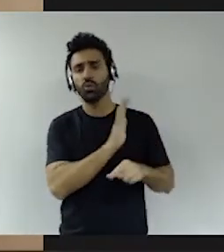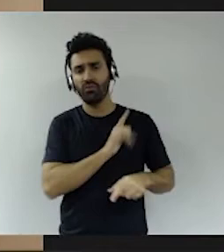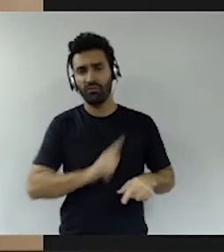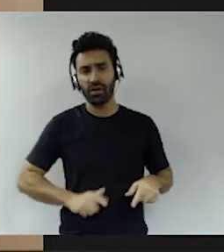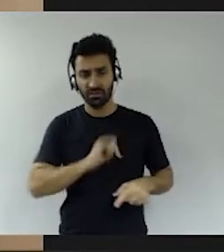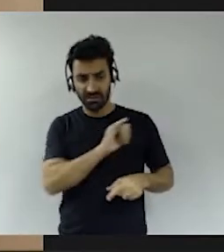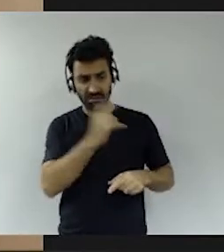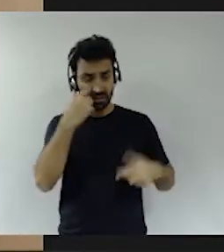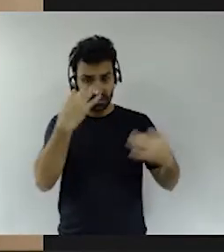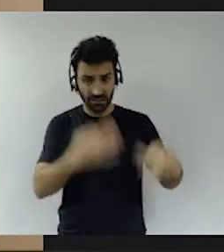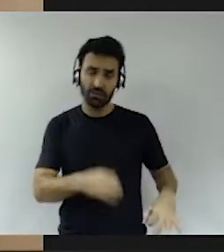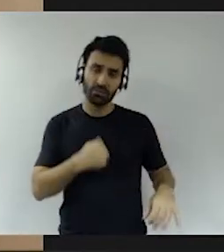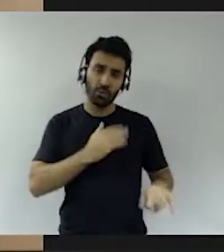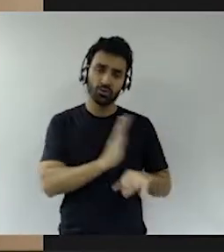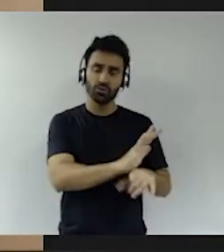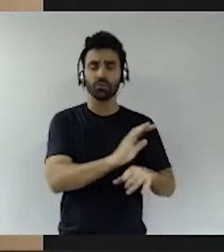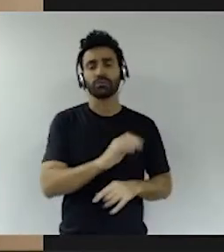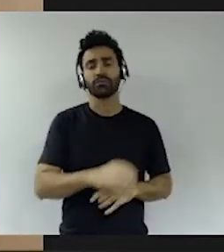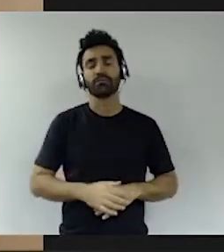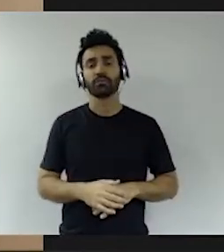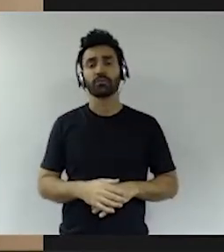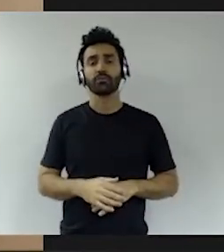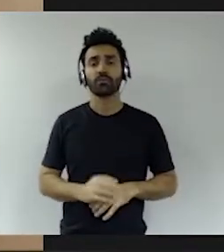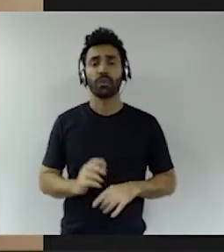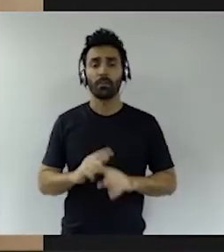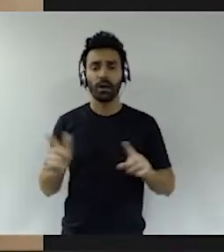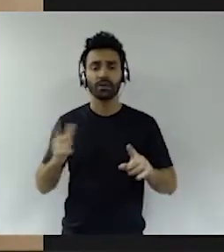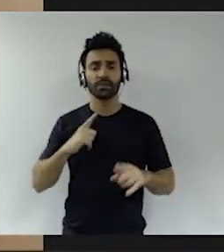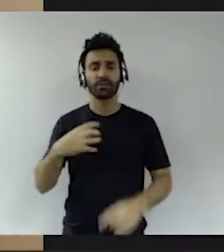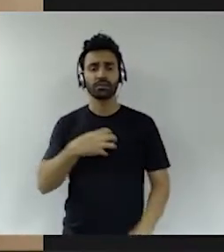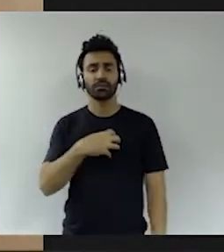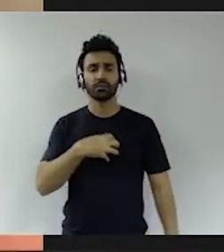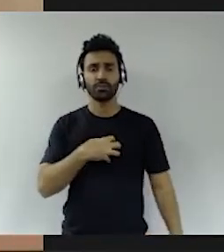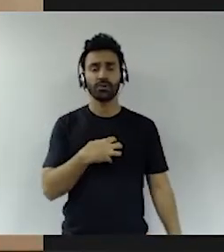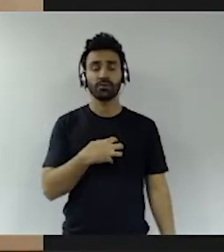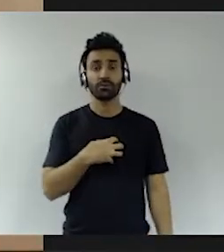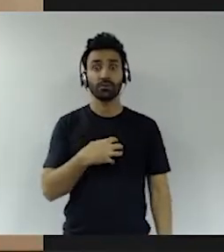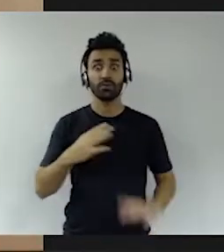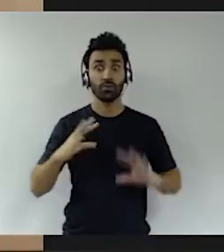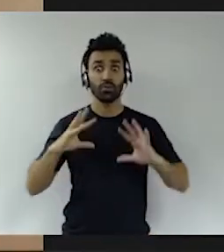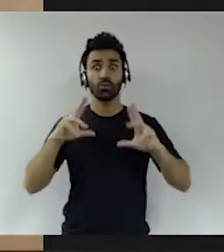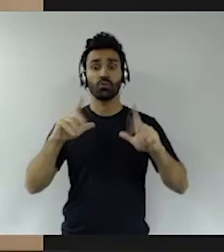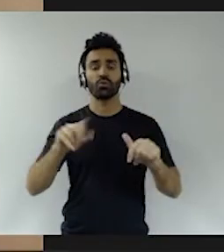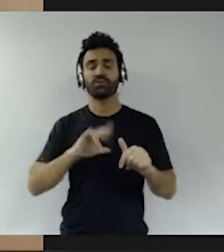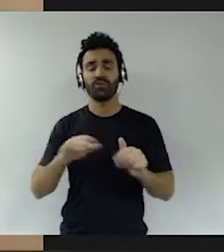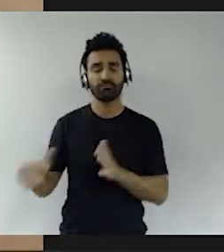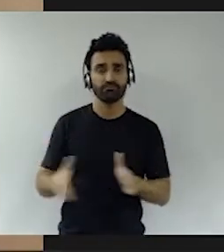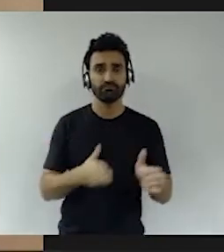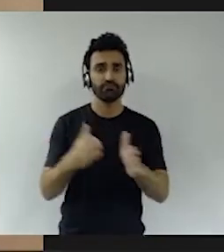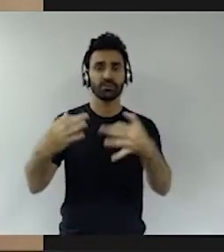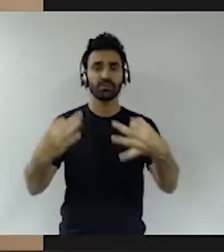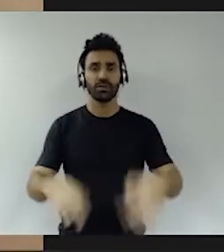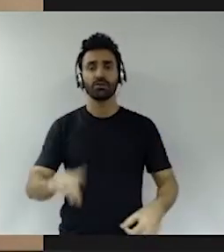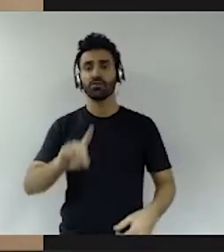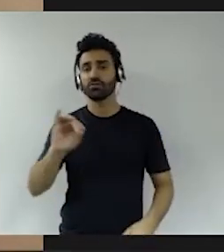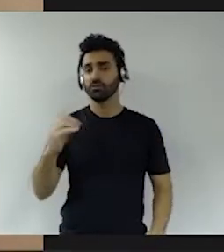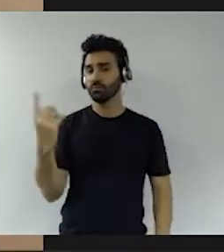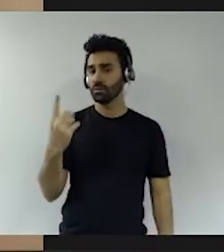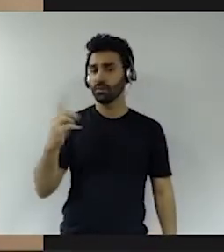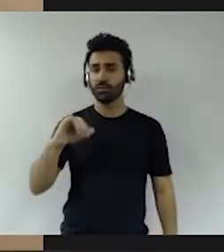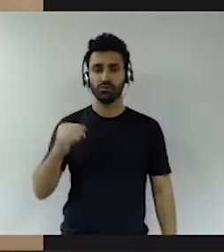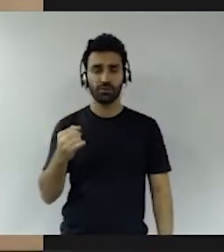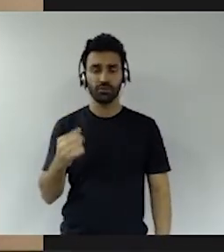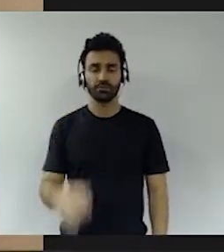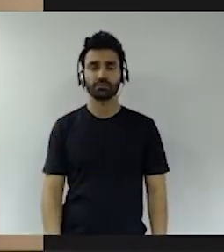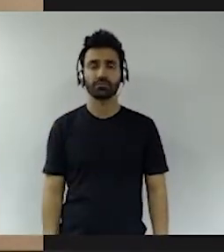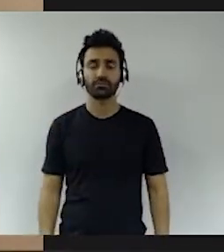esteja acertando, há uma sensação de que tudo vai caminhar no seu devido eixo a partir de 1º de janeiro.